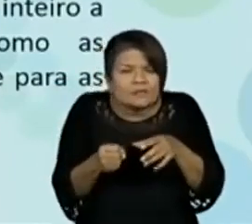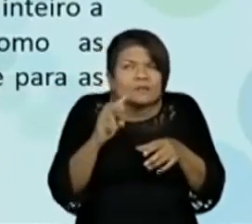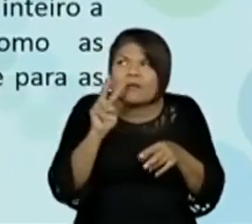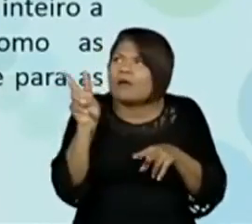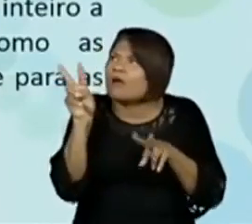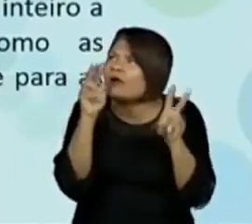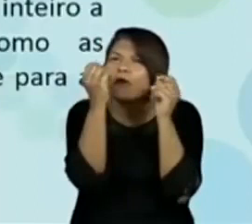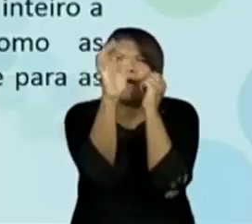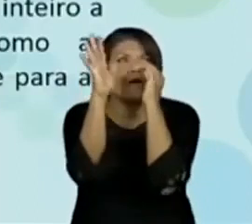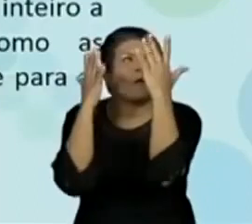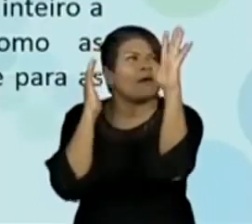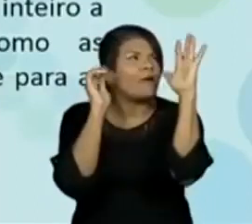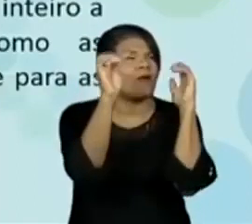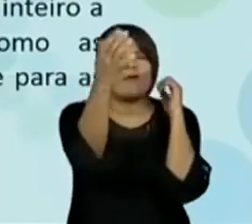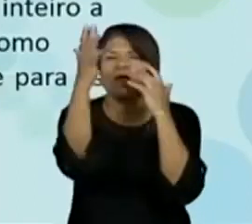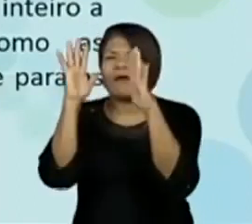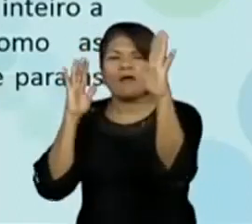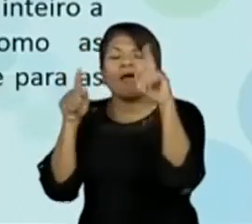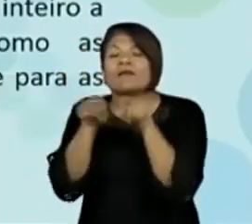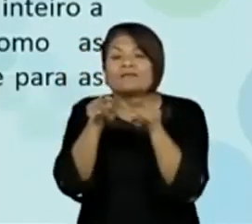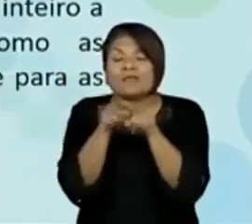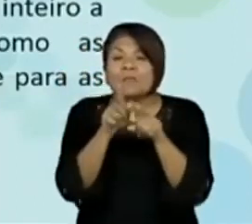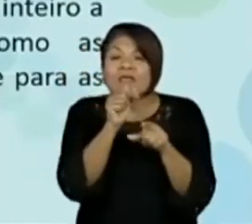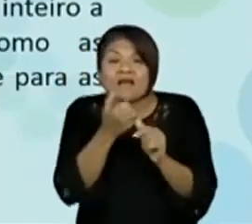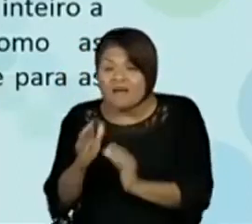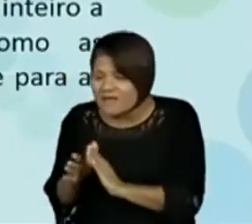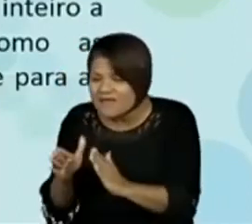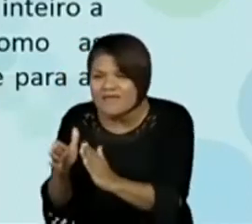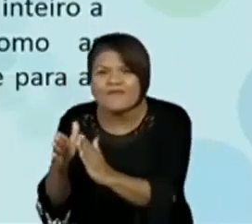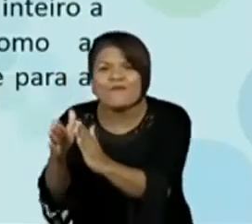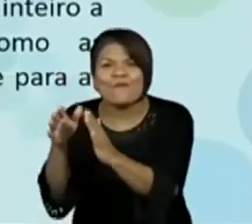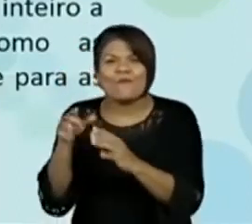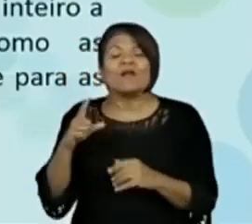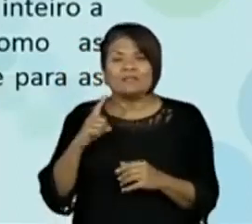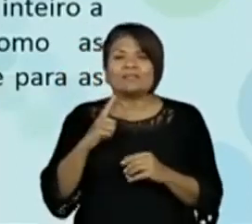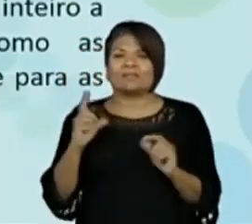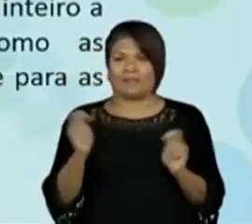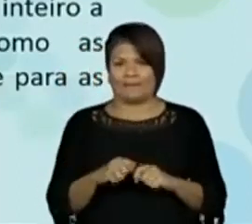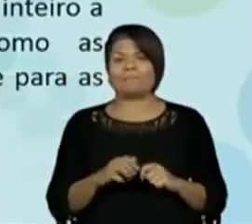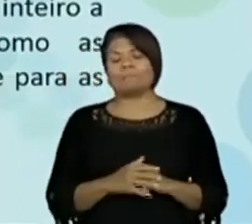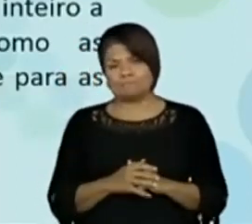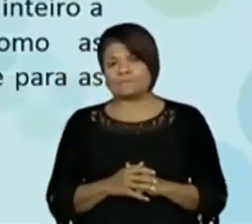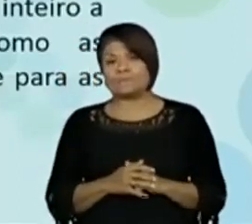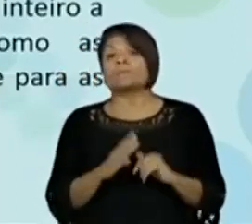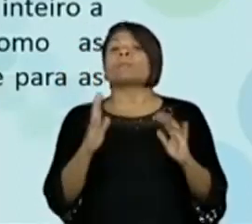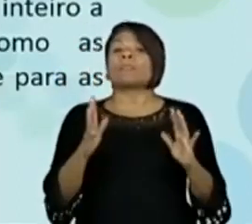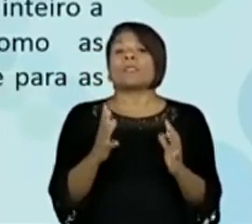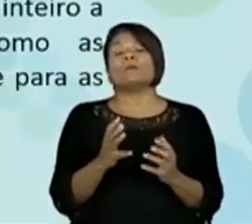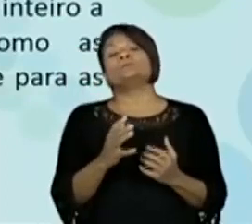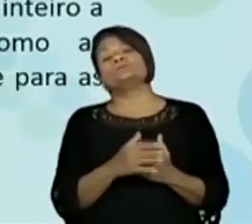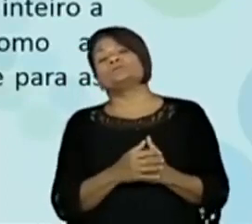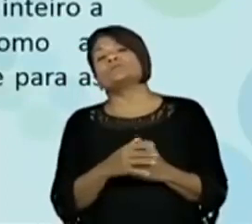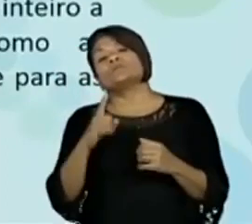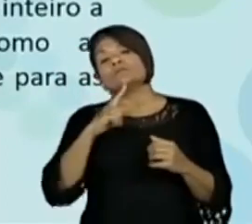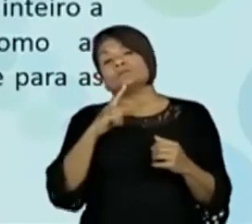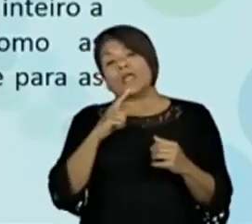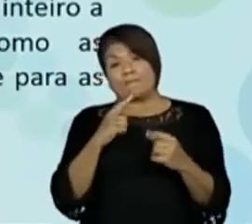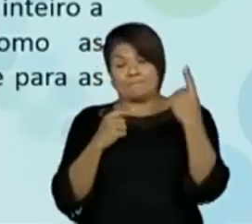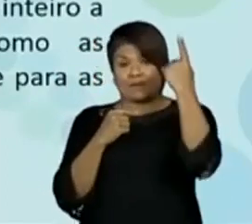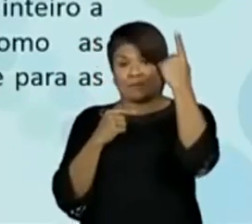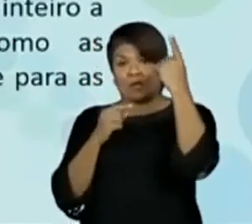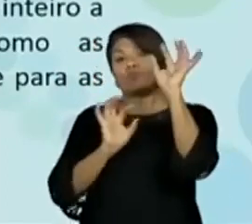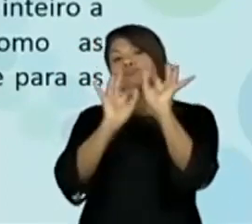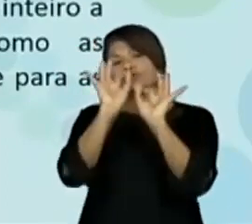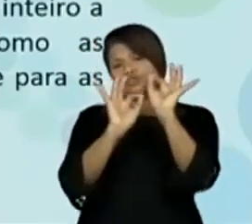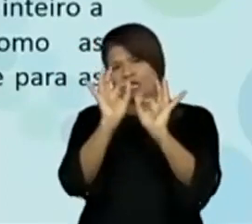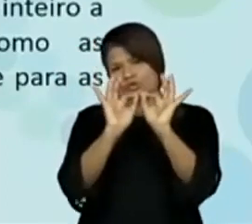mundo. Então, a notícia está explorando um pouco mais. Nesse aqui, ele fala do projeto. Nesse segundo, ele vai detalhando um